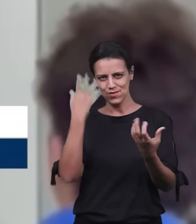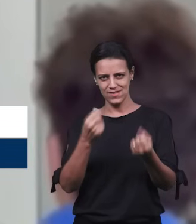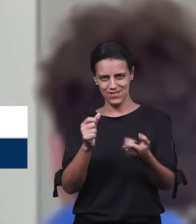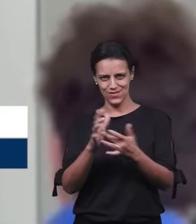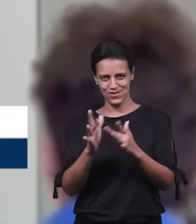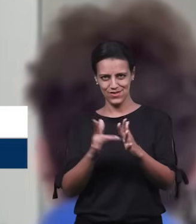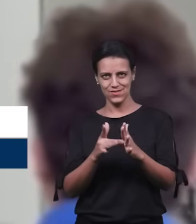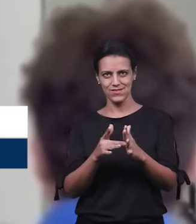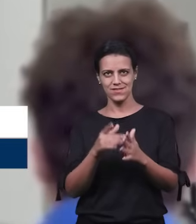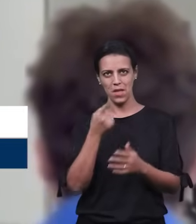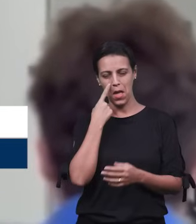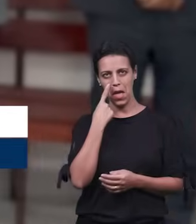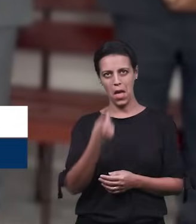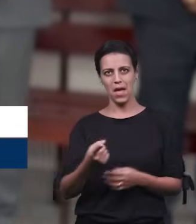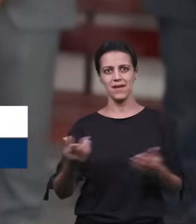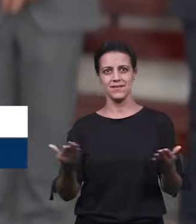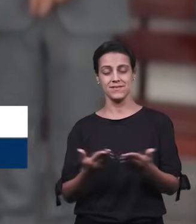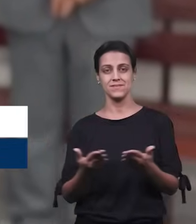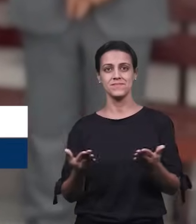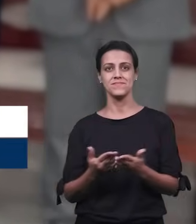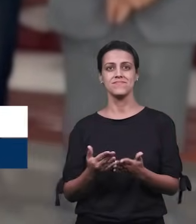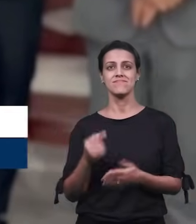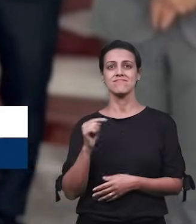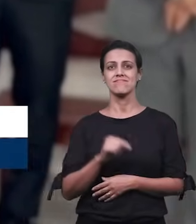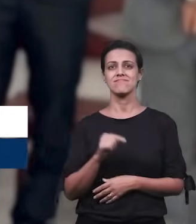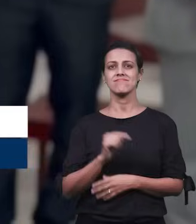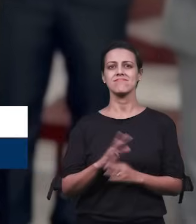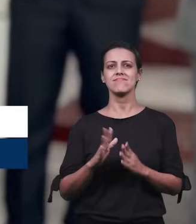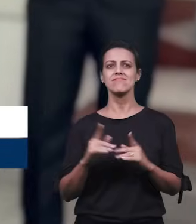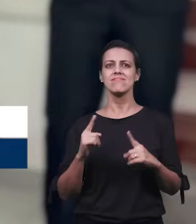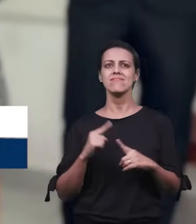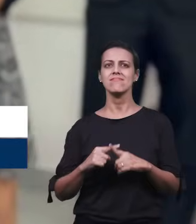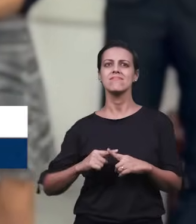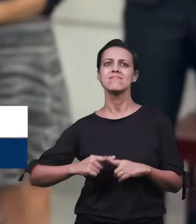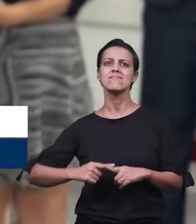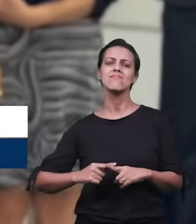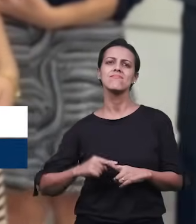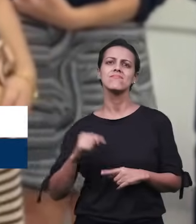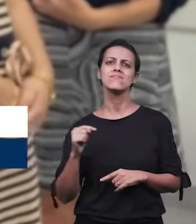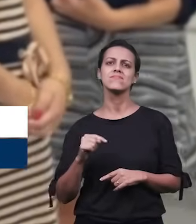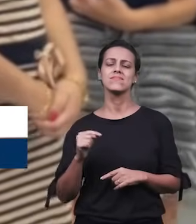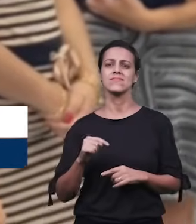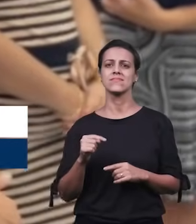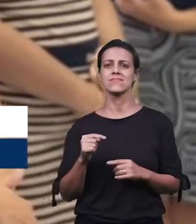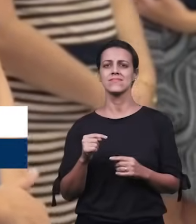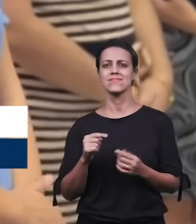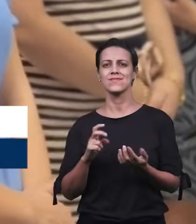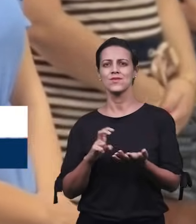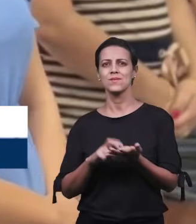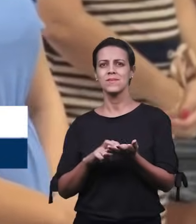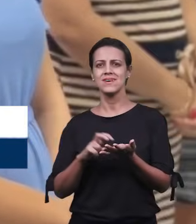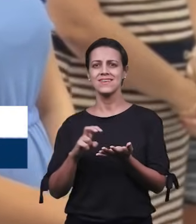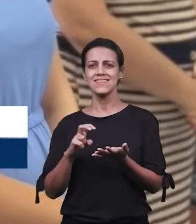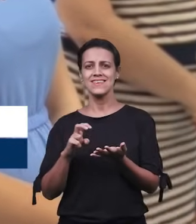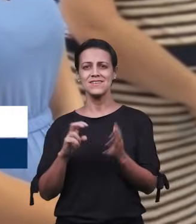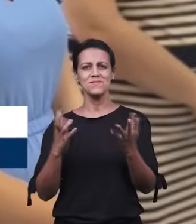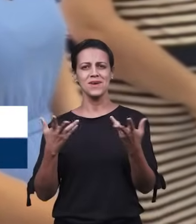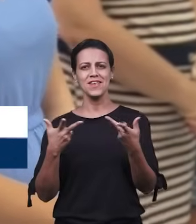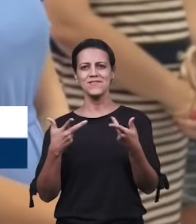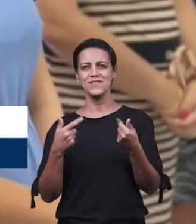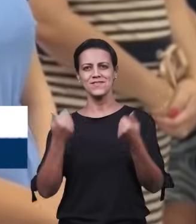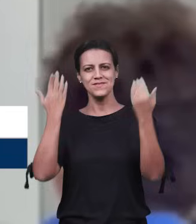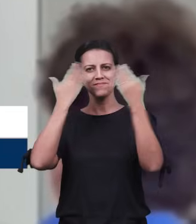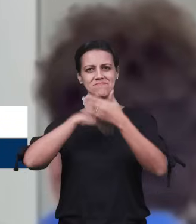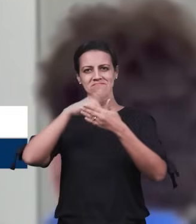agora. Nós estamos aqui agora, irmãos, na Igreja de Araguaína, no encerramento de uma manhã gloriosa na presença do Senhor, onde